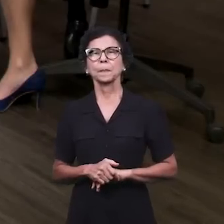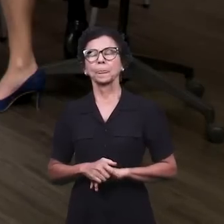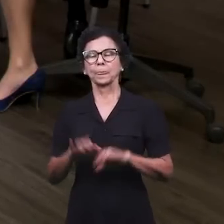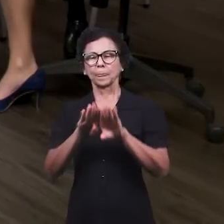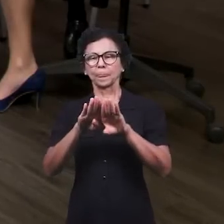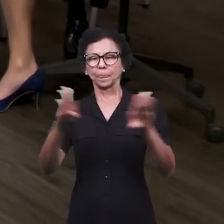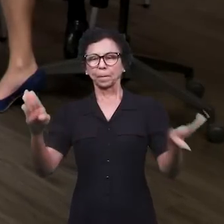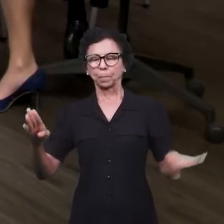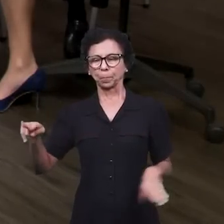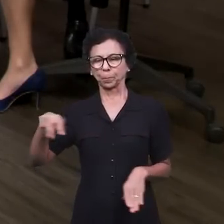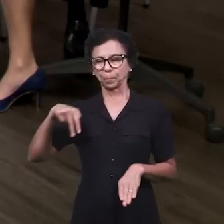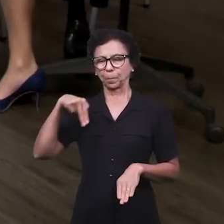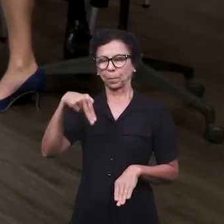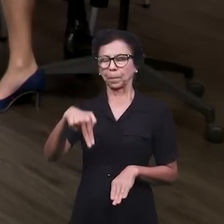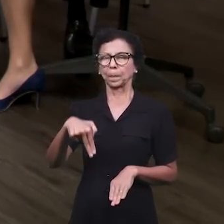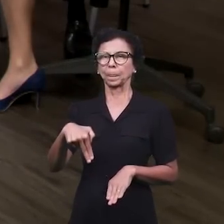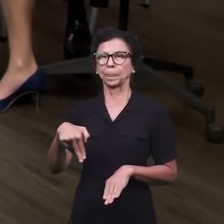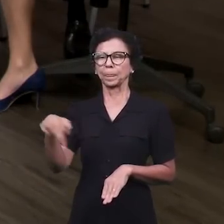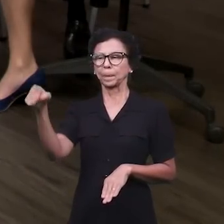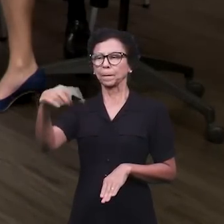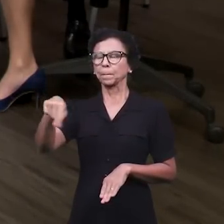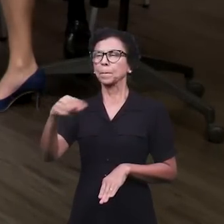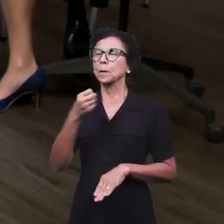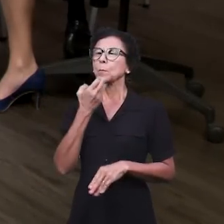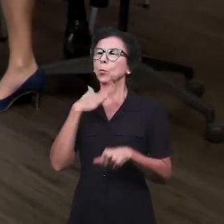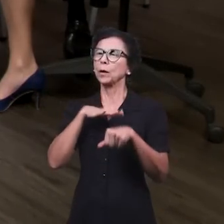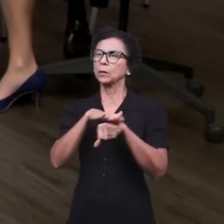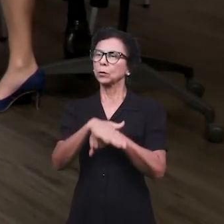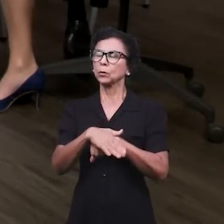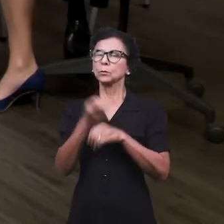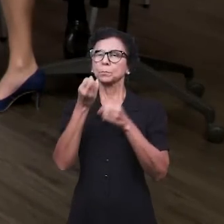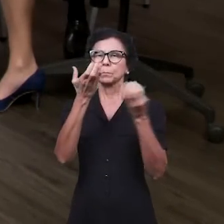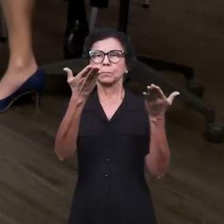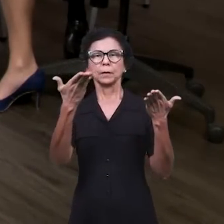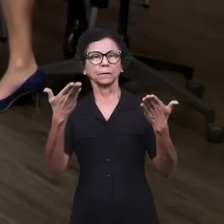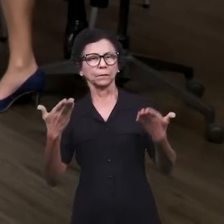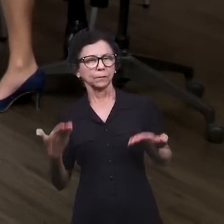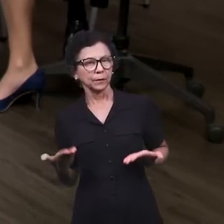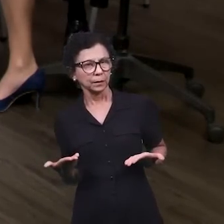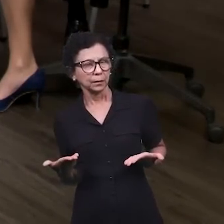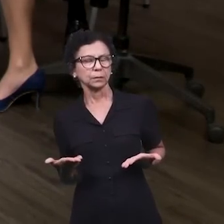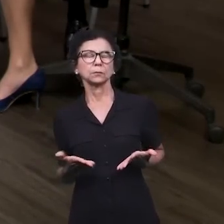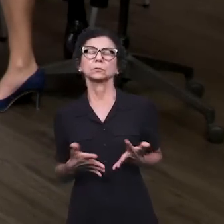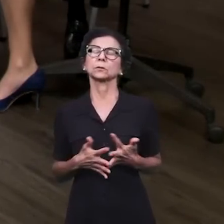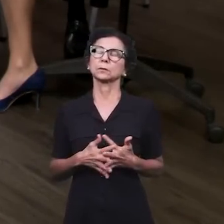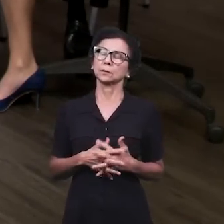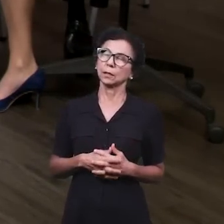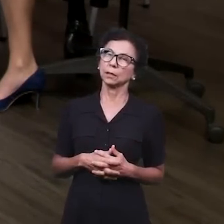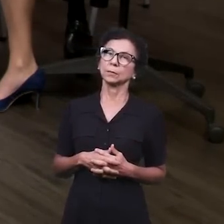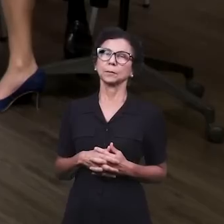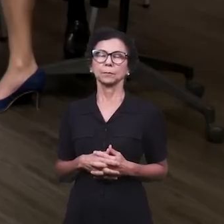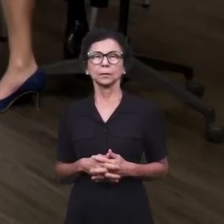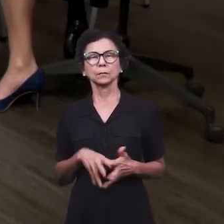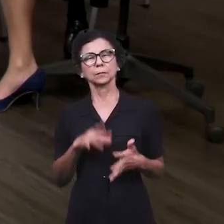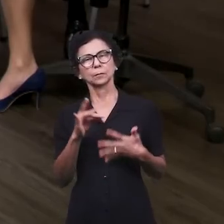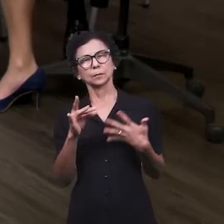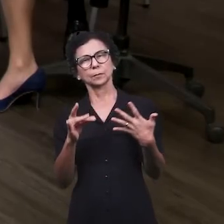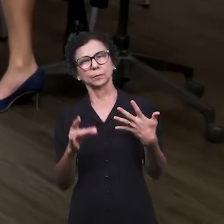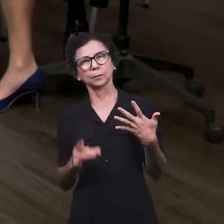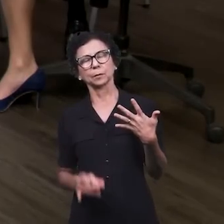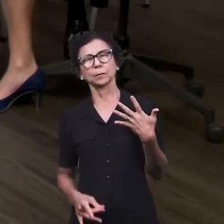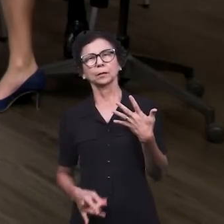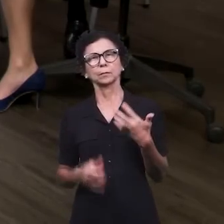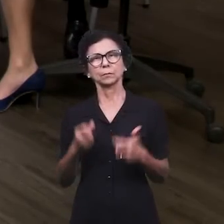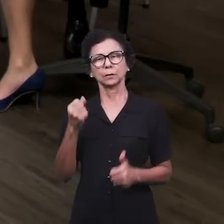saudava a igreja, né? Irmãos, boa noite, sejam bem-vindos, aquela coisa, né? Aquela coisa toda, né?